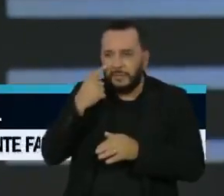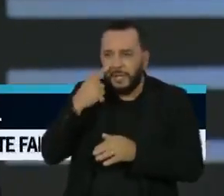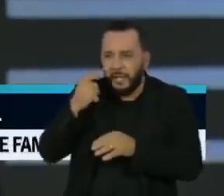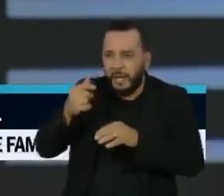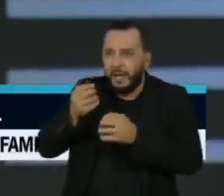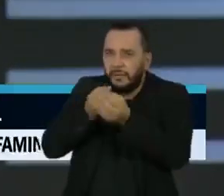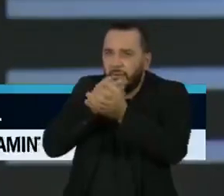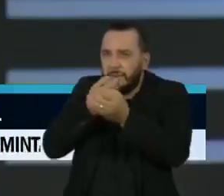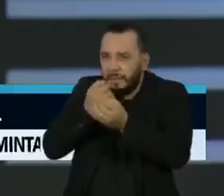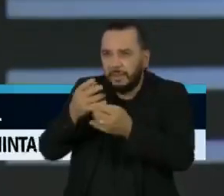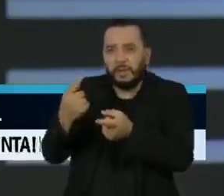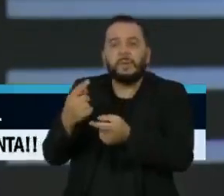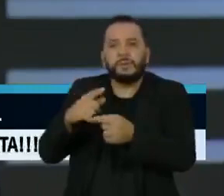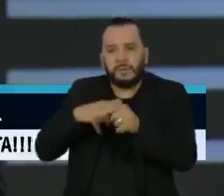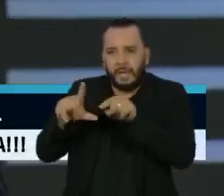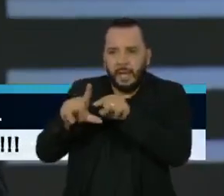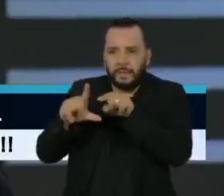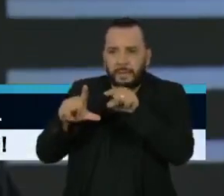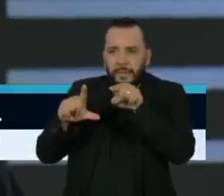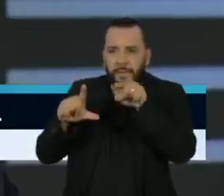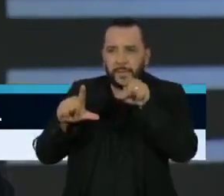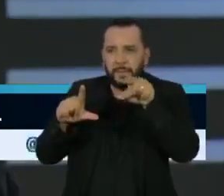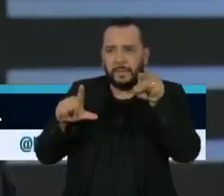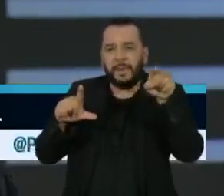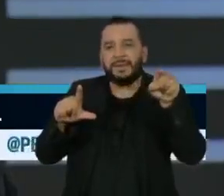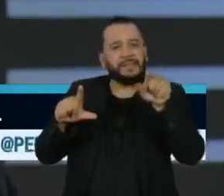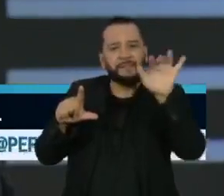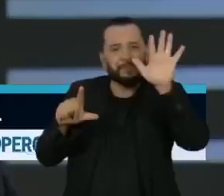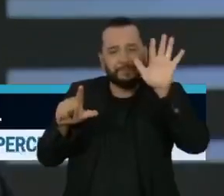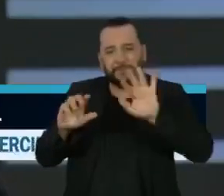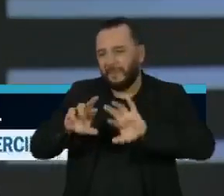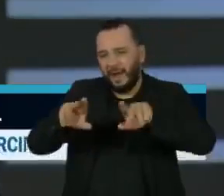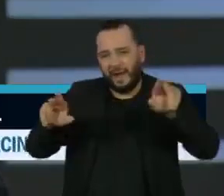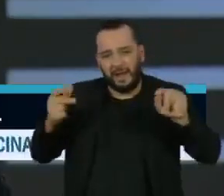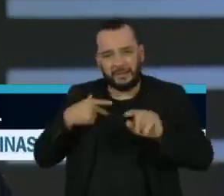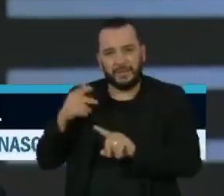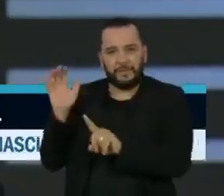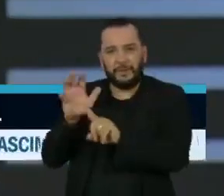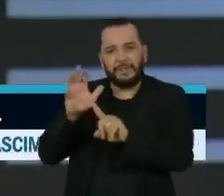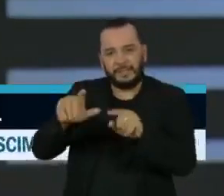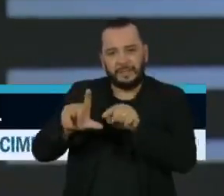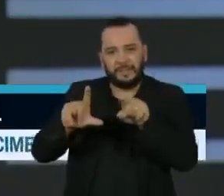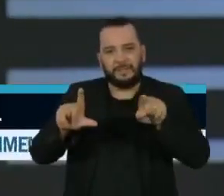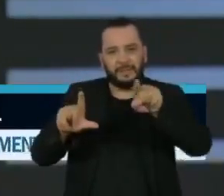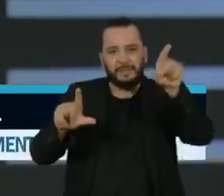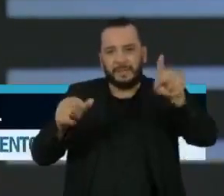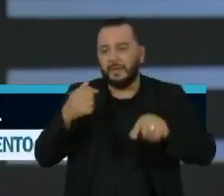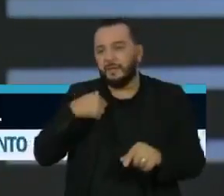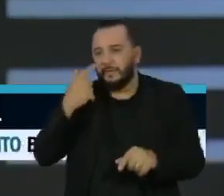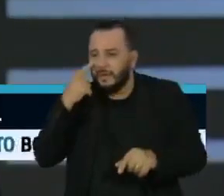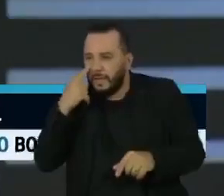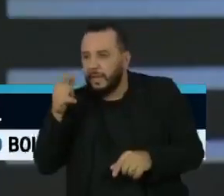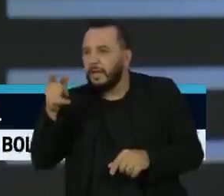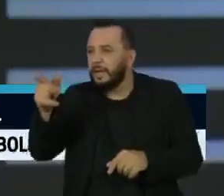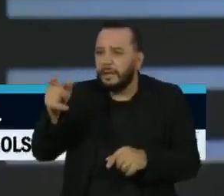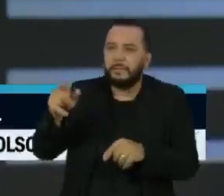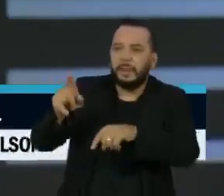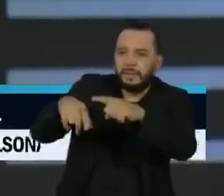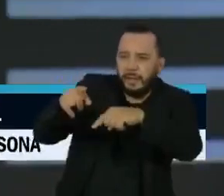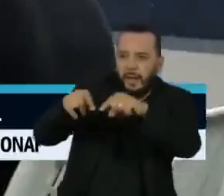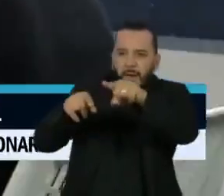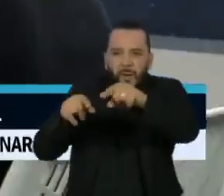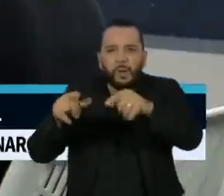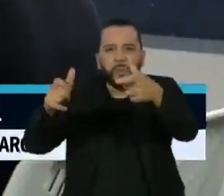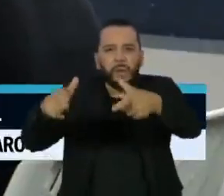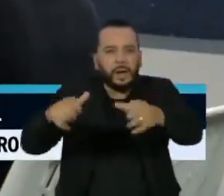porque a inflação tem vários índices em geral ele faz uma seleção de produtos para pegar uma taxa meio-dia entre